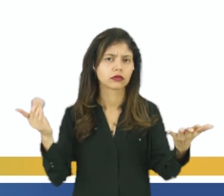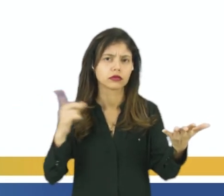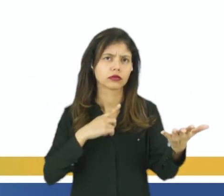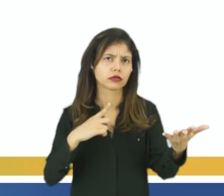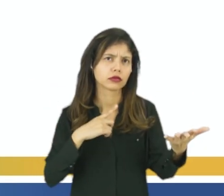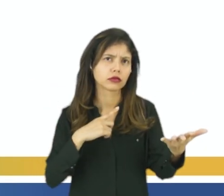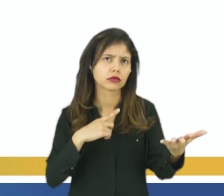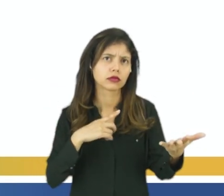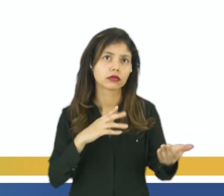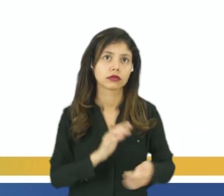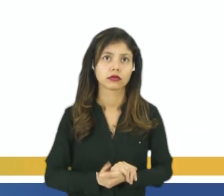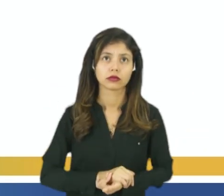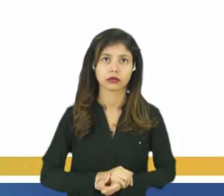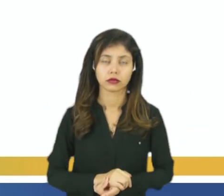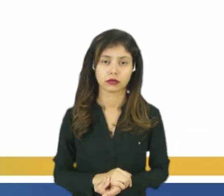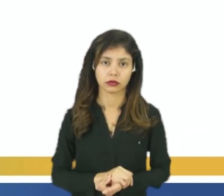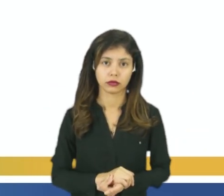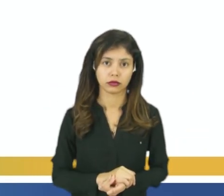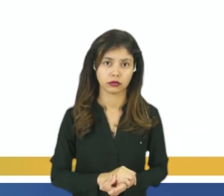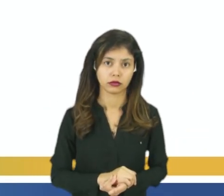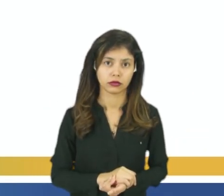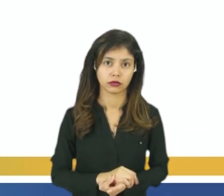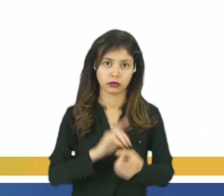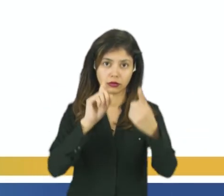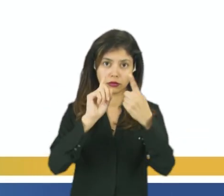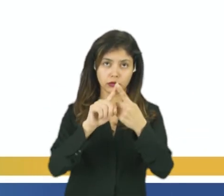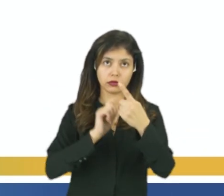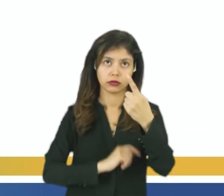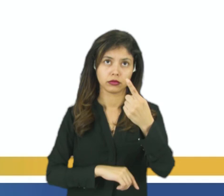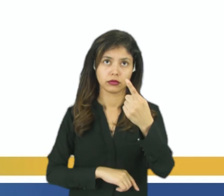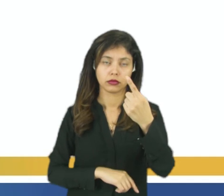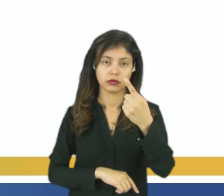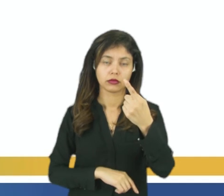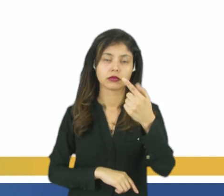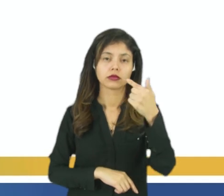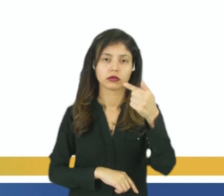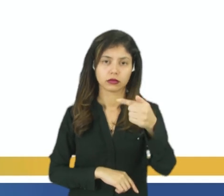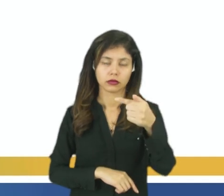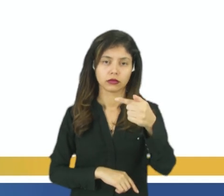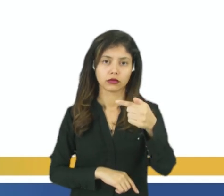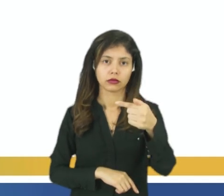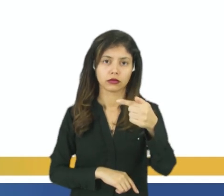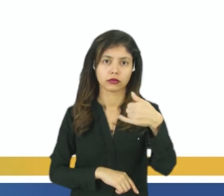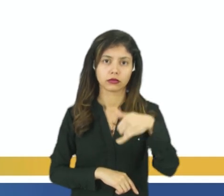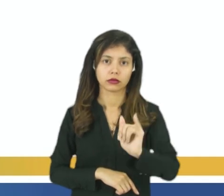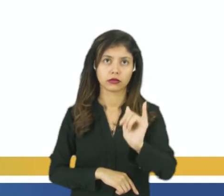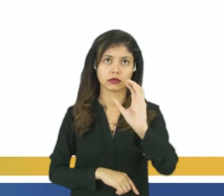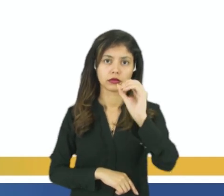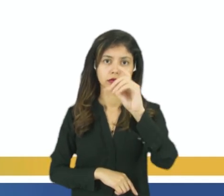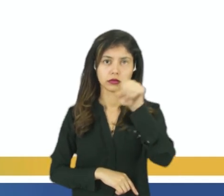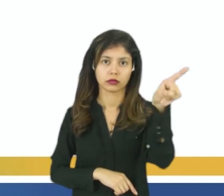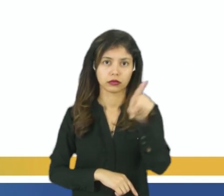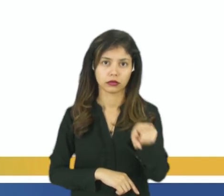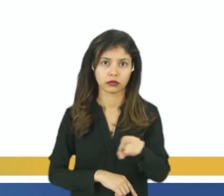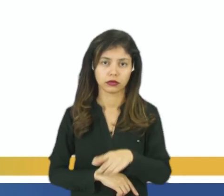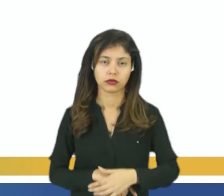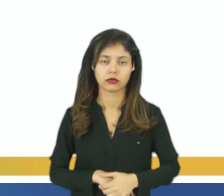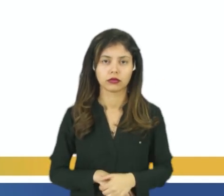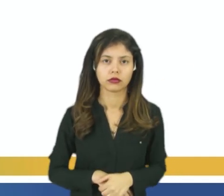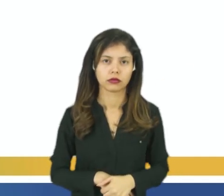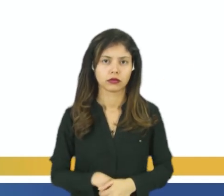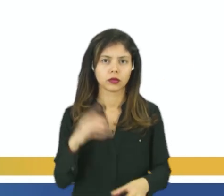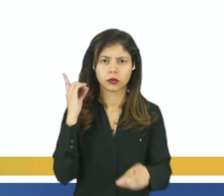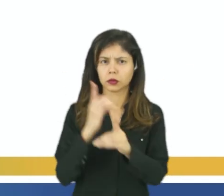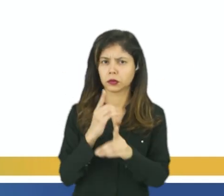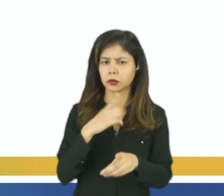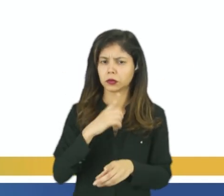temos? A terna é 1 do x, o 7 do y e o 0 do z. Então,